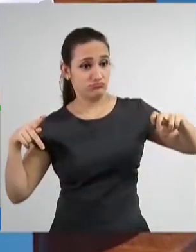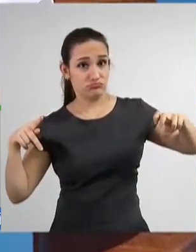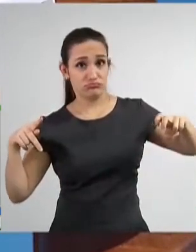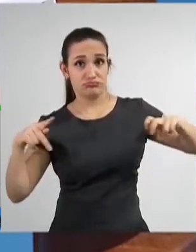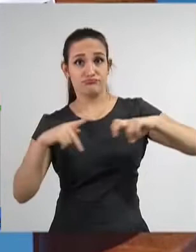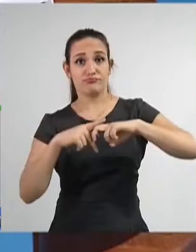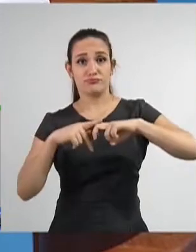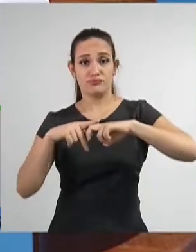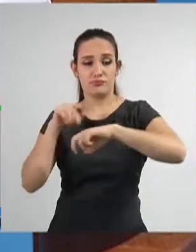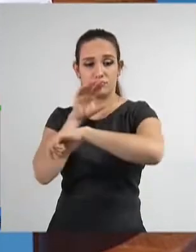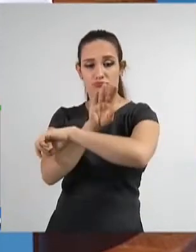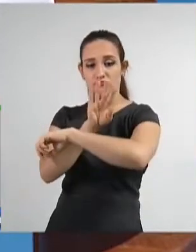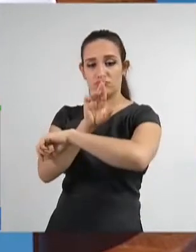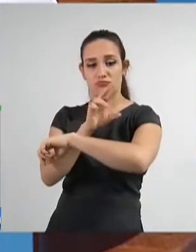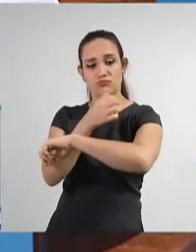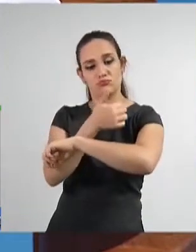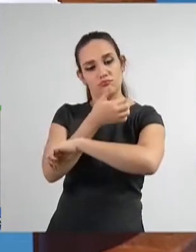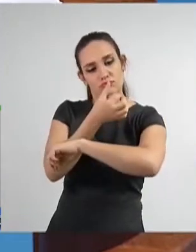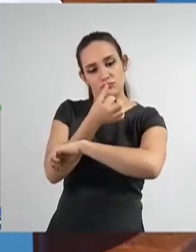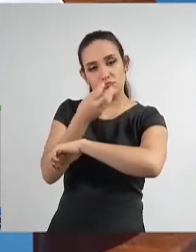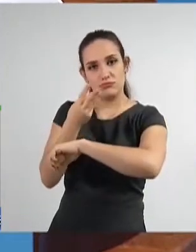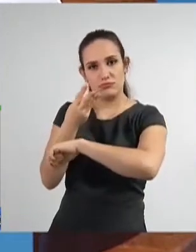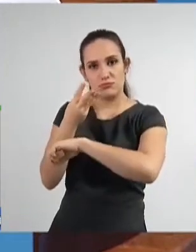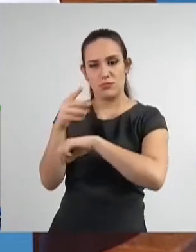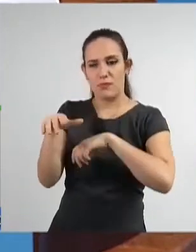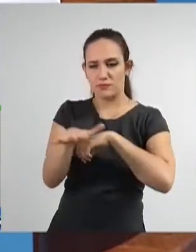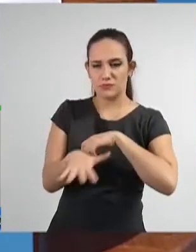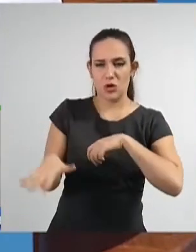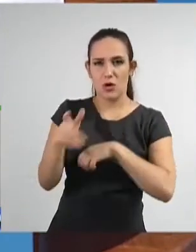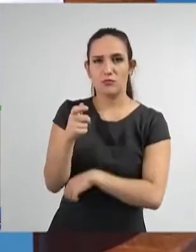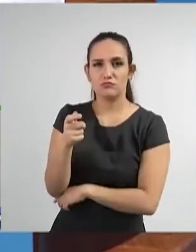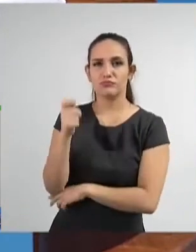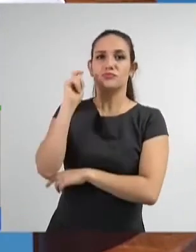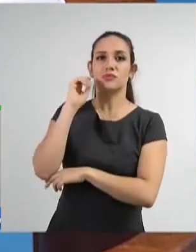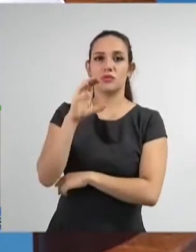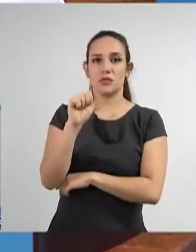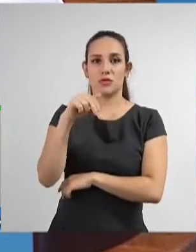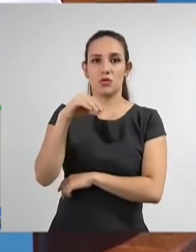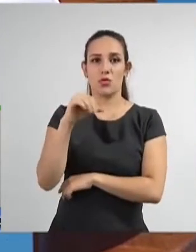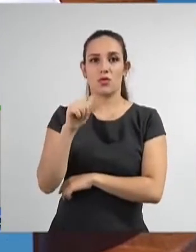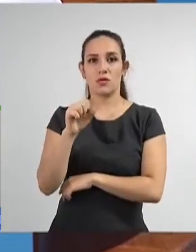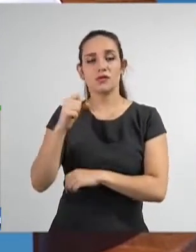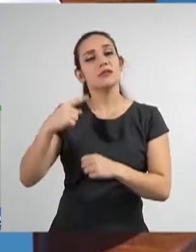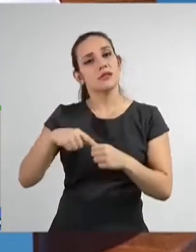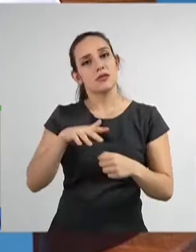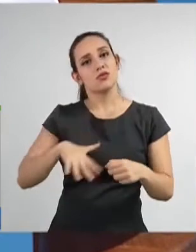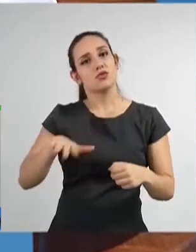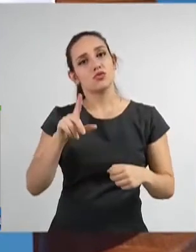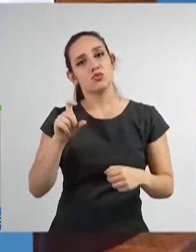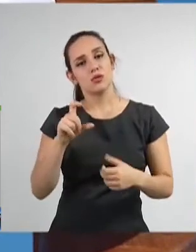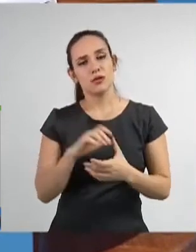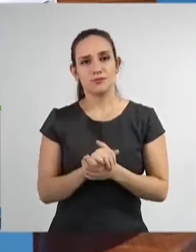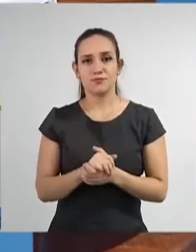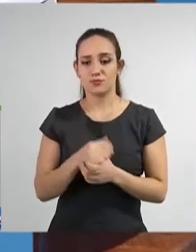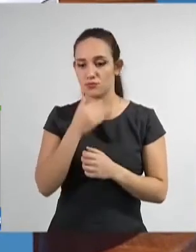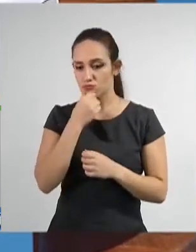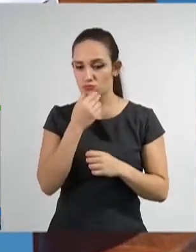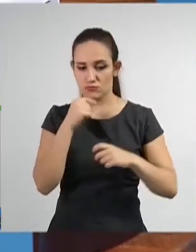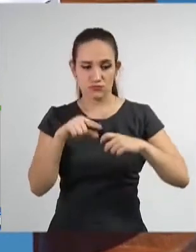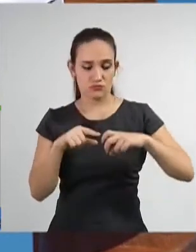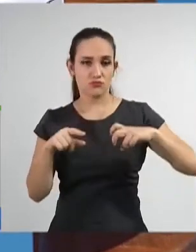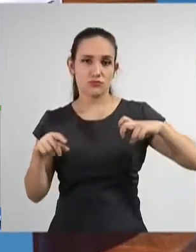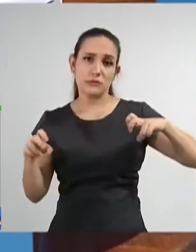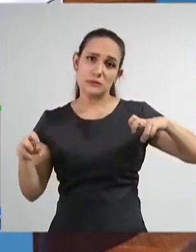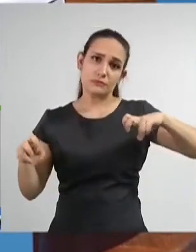na BR-163, região do Pesqueiro Canoas, também no perímetro urbano de Dourados. O condutor do carro de